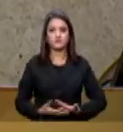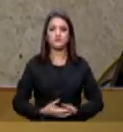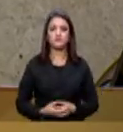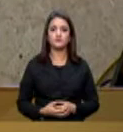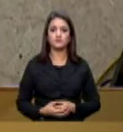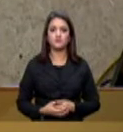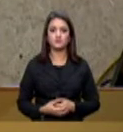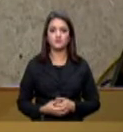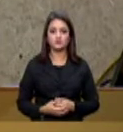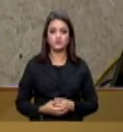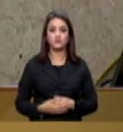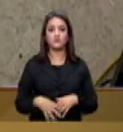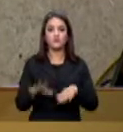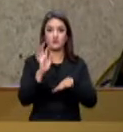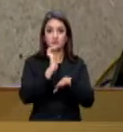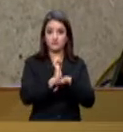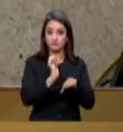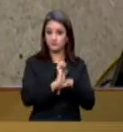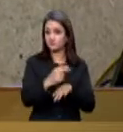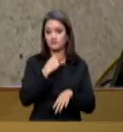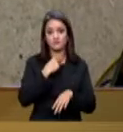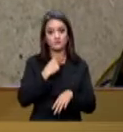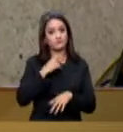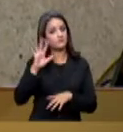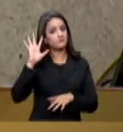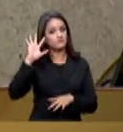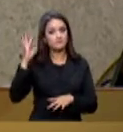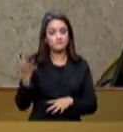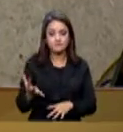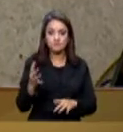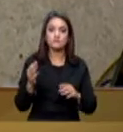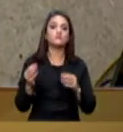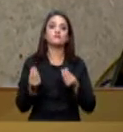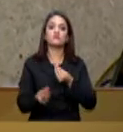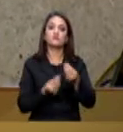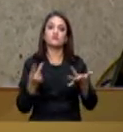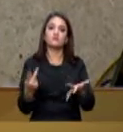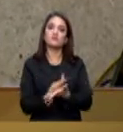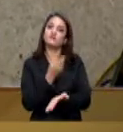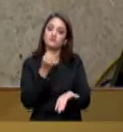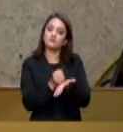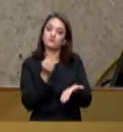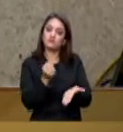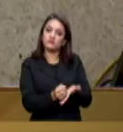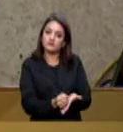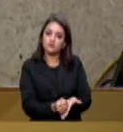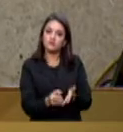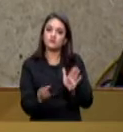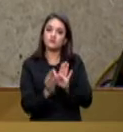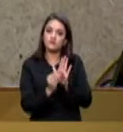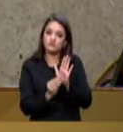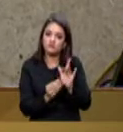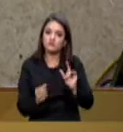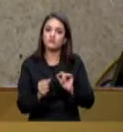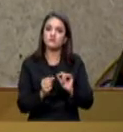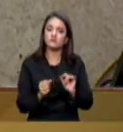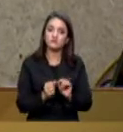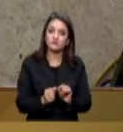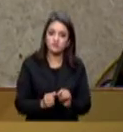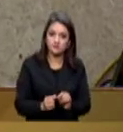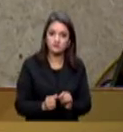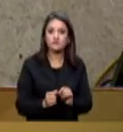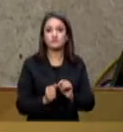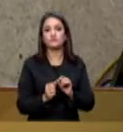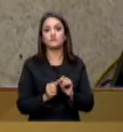os Estados-membros não podem interferir na esfera de relações jurídico-contratuais estabelecidas entre o poder concedente e a